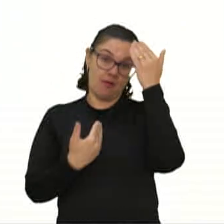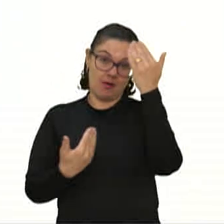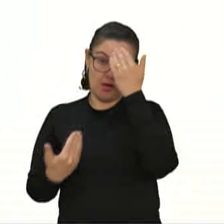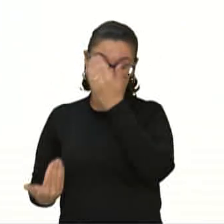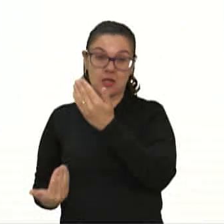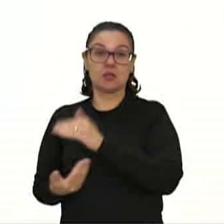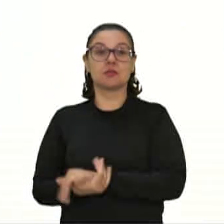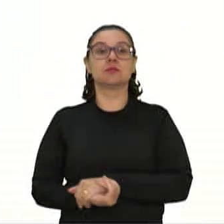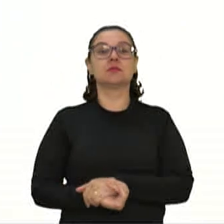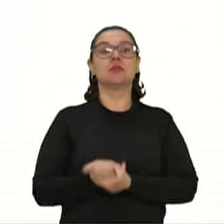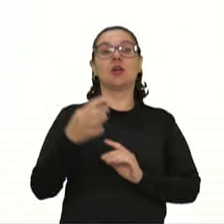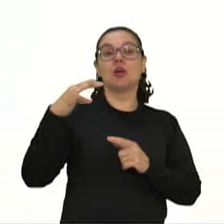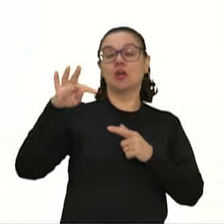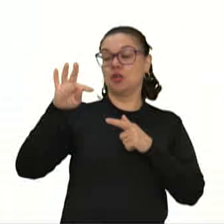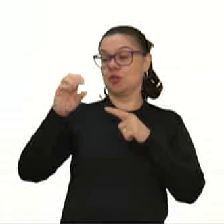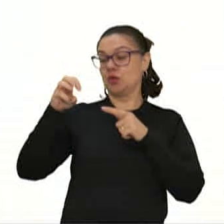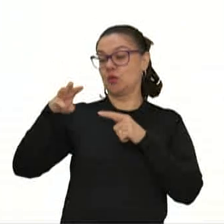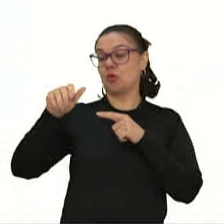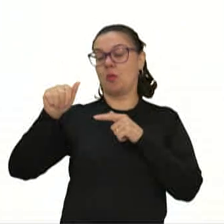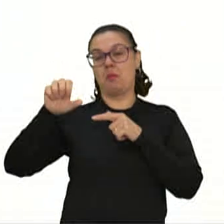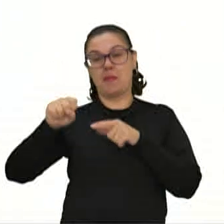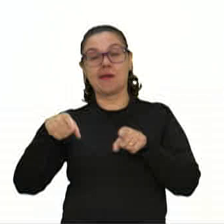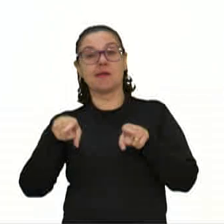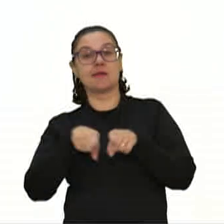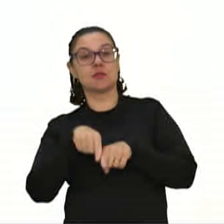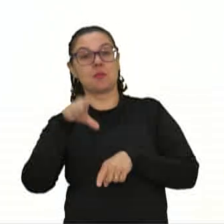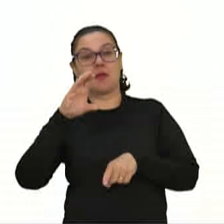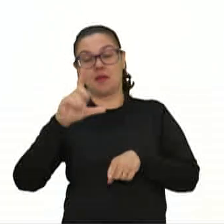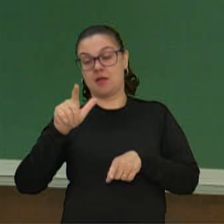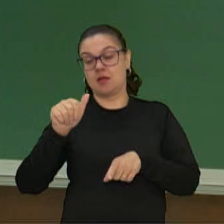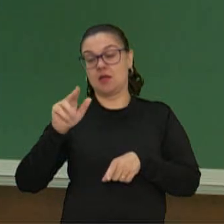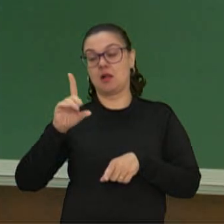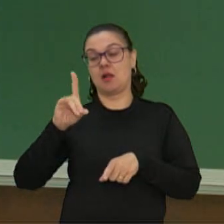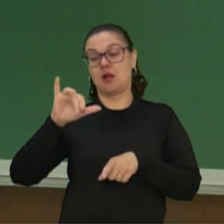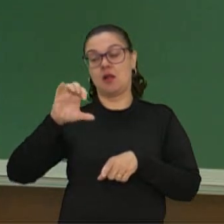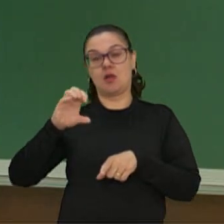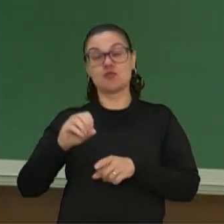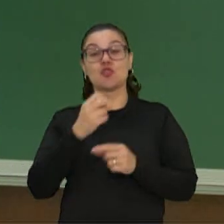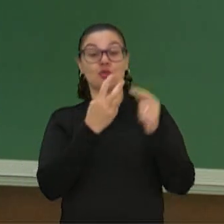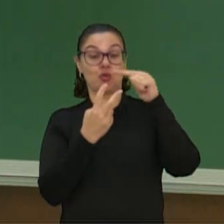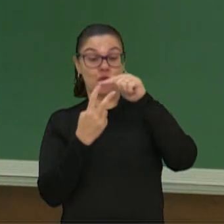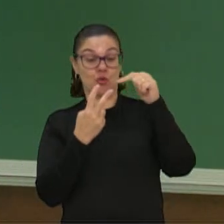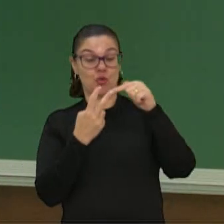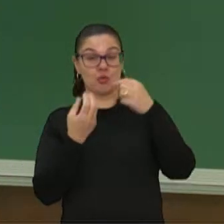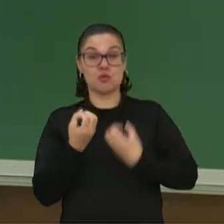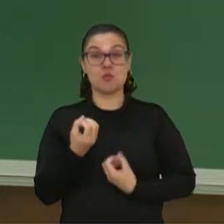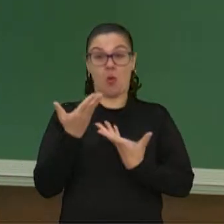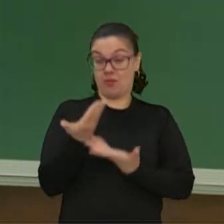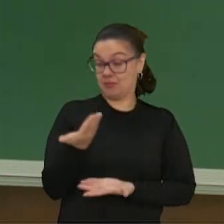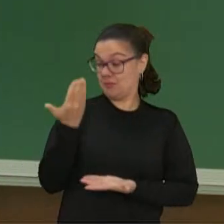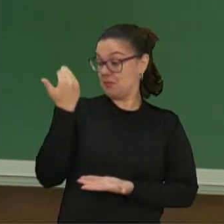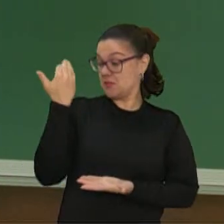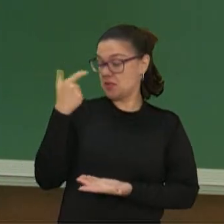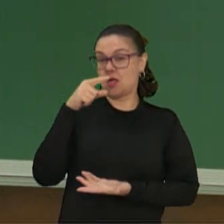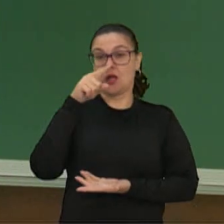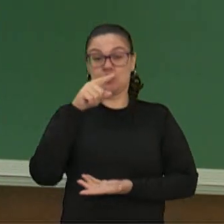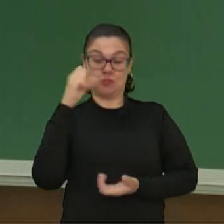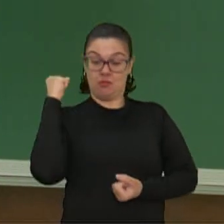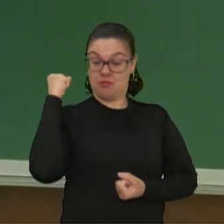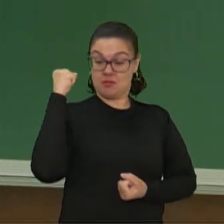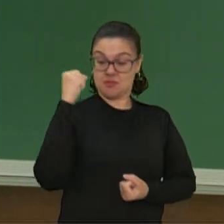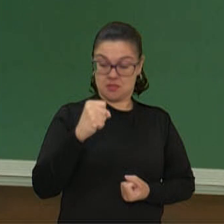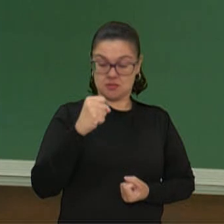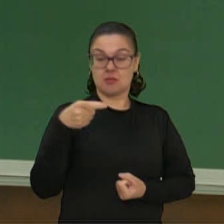tanto a Tomás Antônio Gonzaga quanto a Cláudio Manuel da Costa. Dois, volto a repetir, poetas árcades. Um